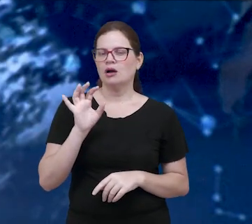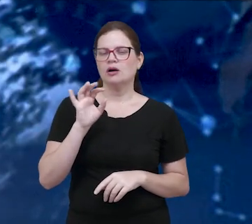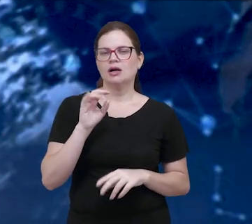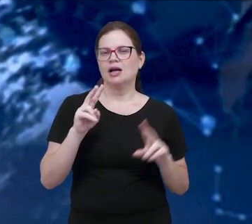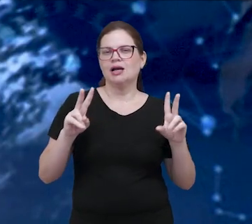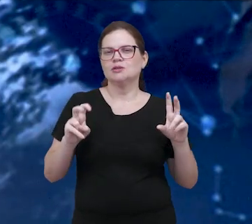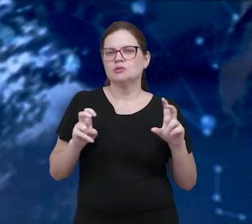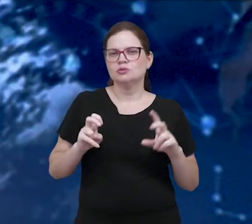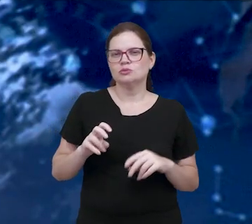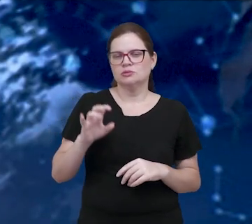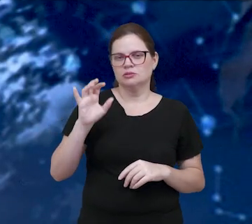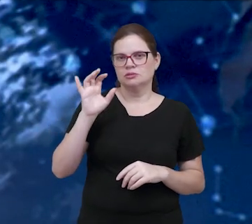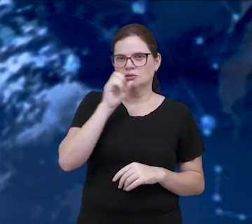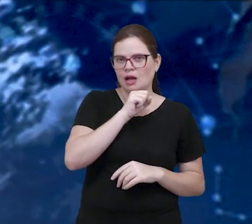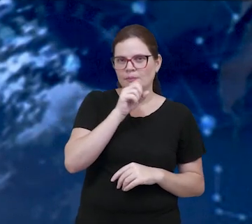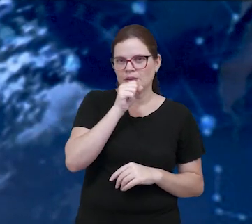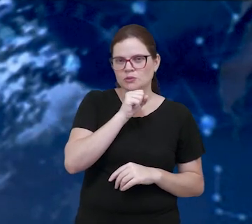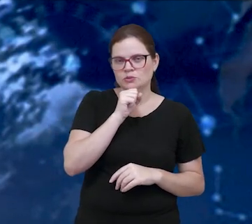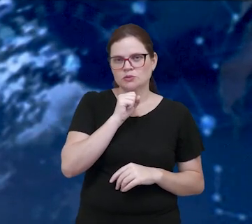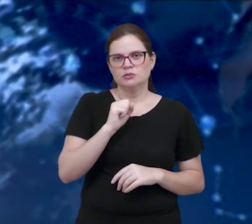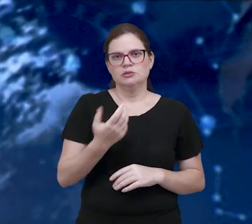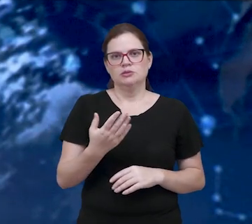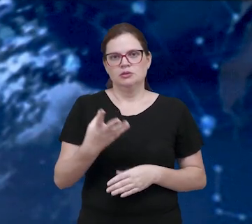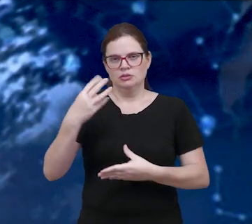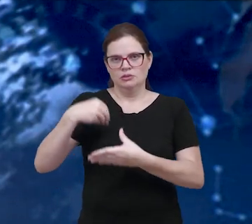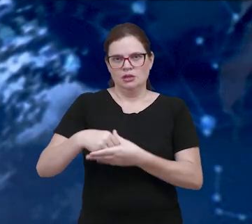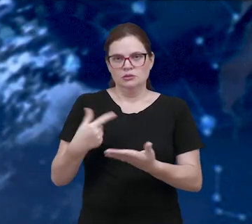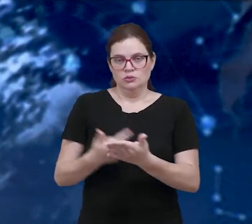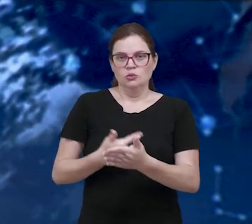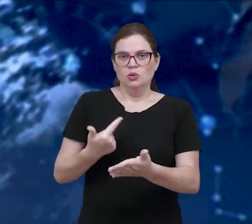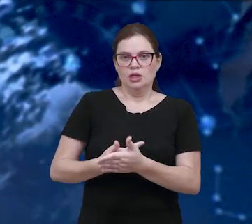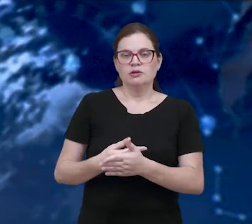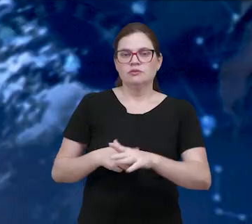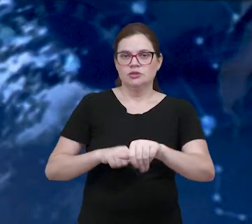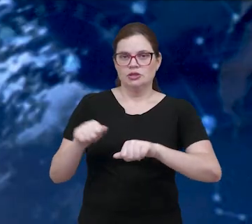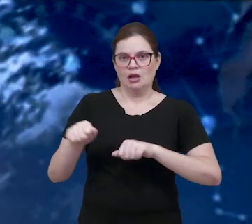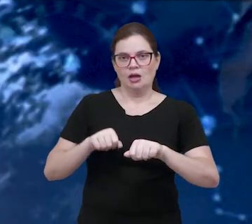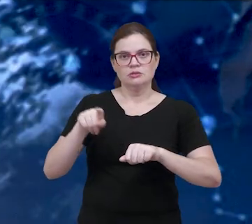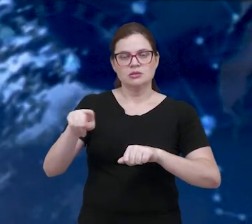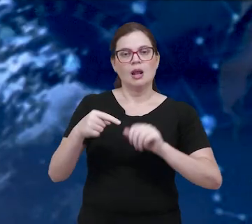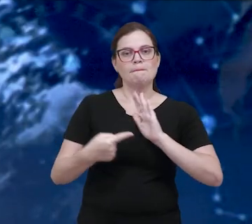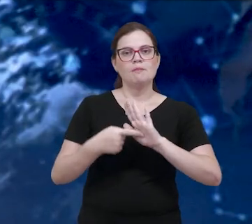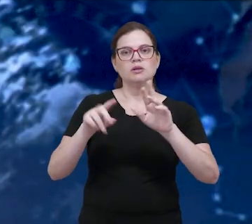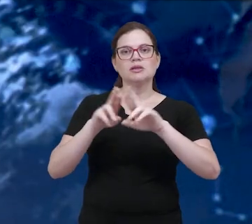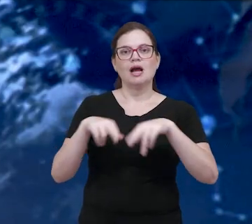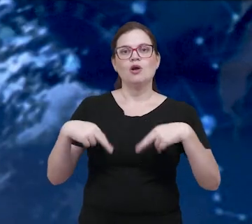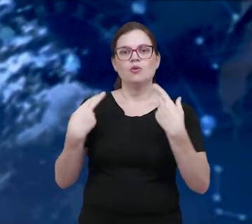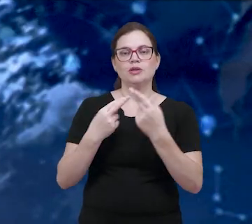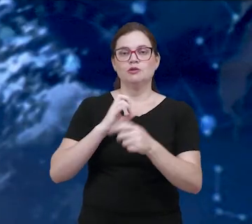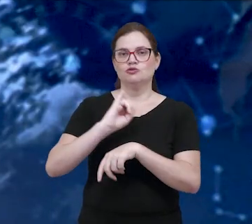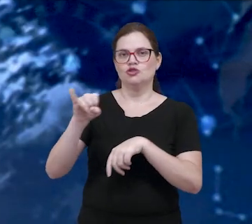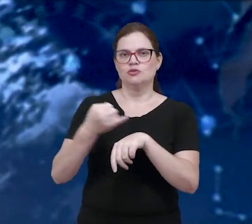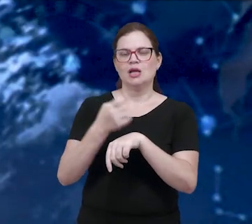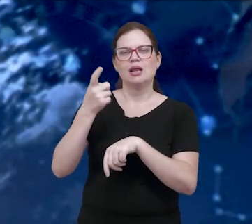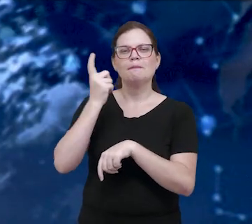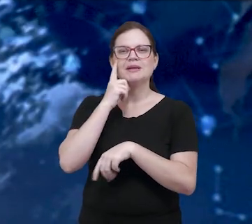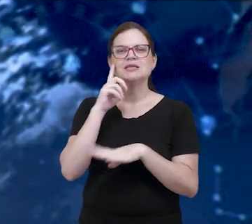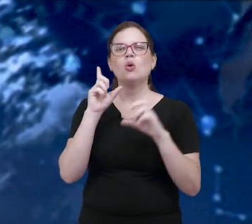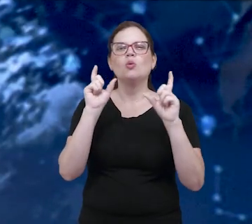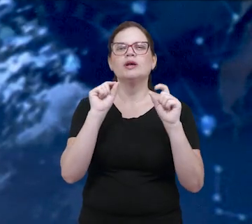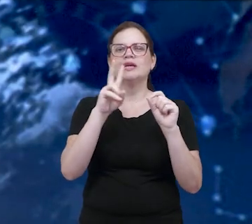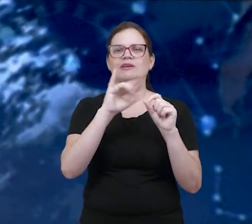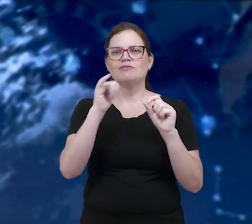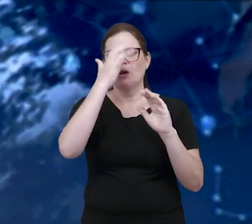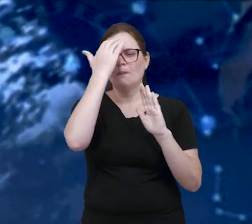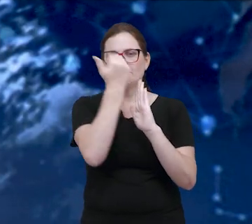aparece nos 4 conceitos de Atos, quando a igreja reuniu para estabelecer o que era importante guardar, a